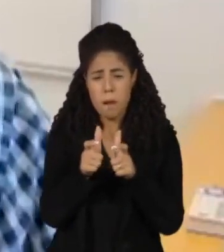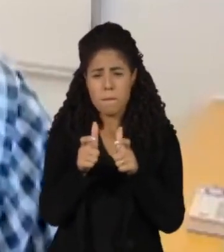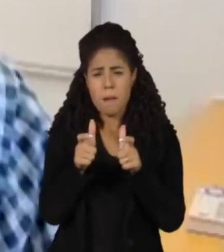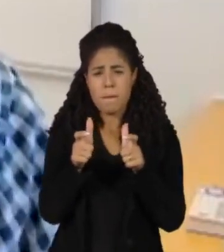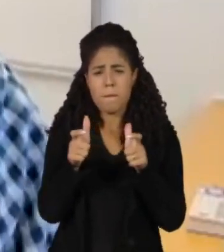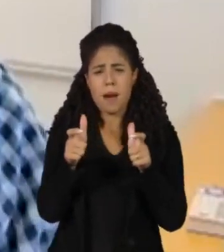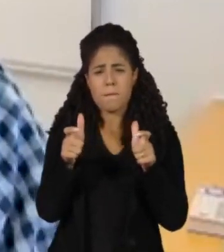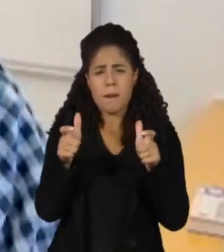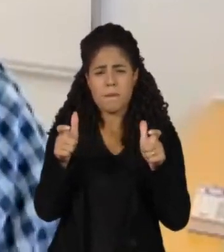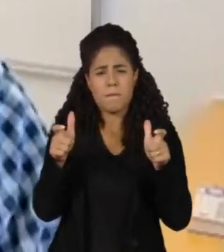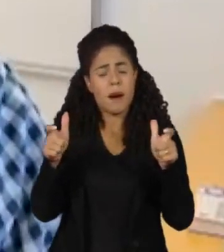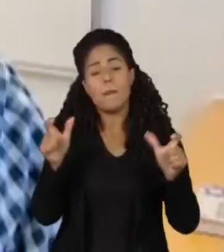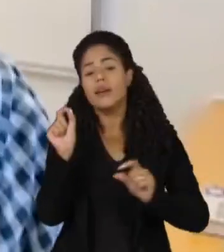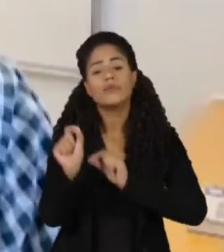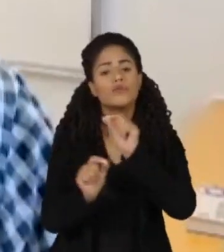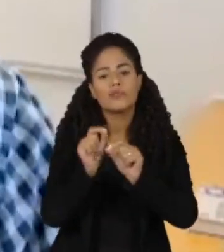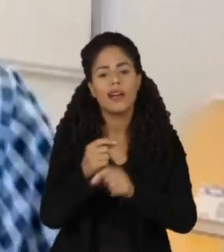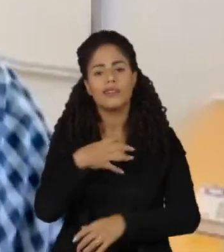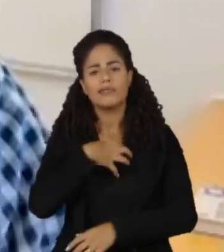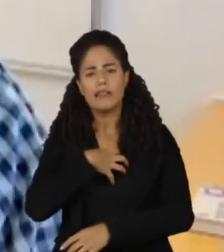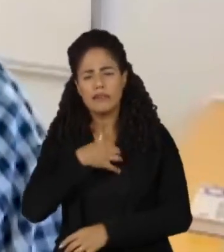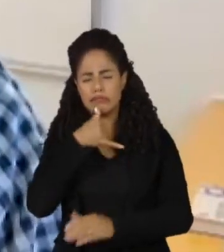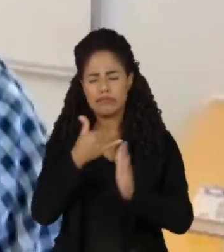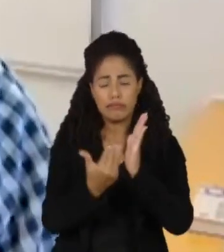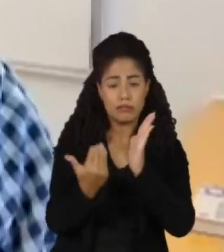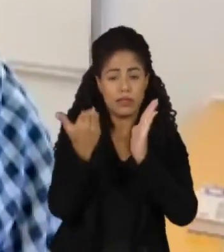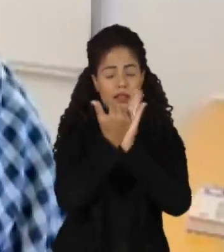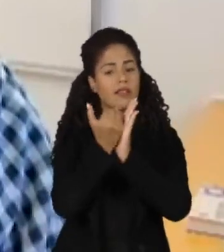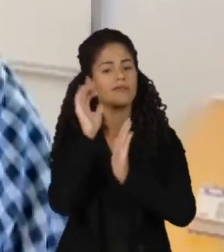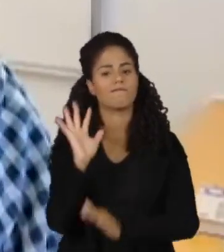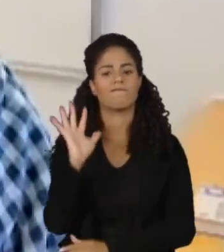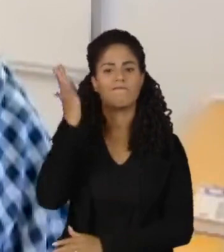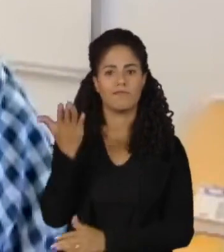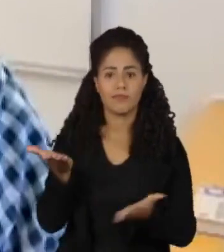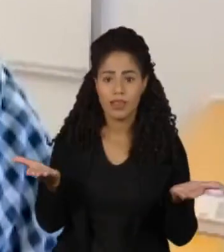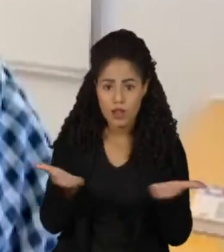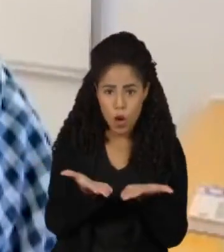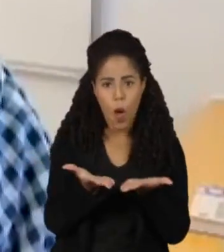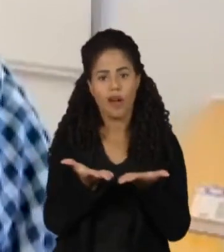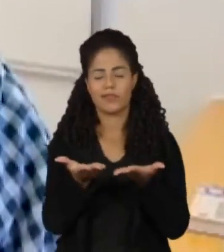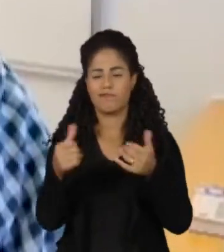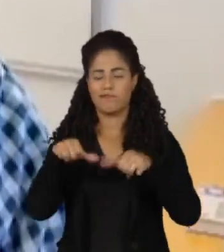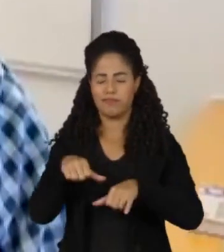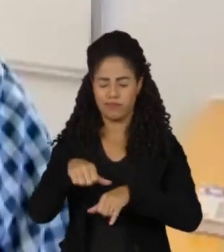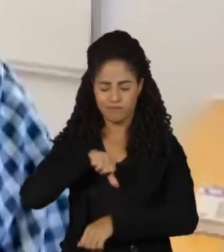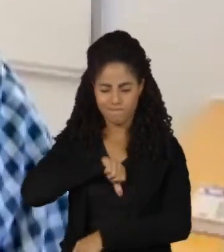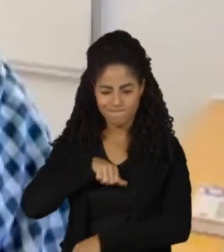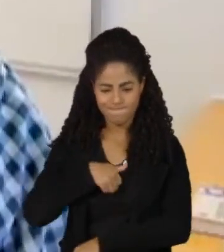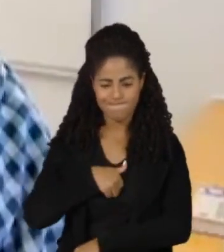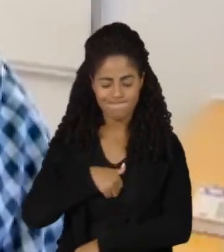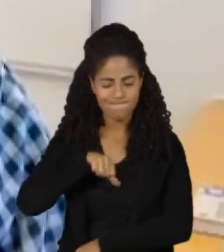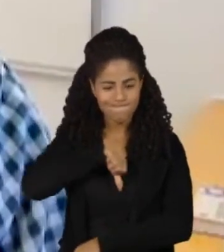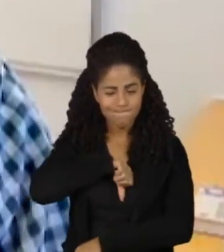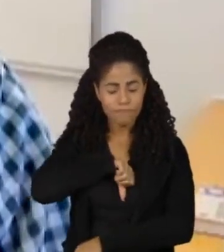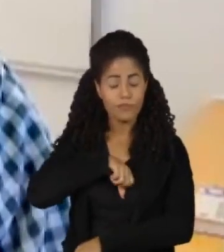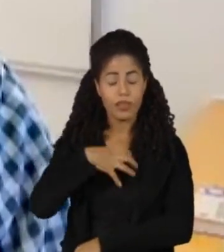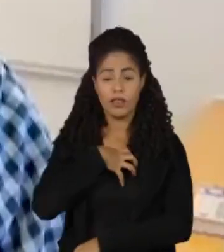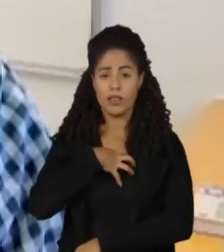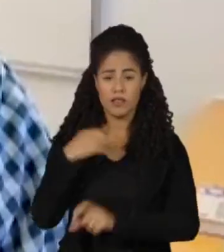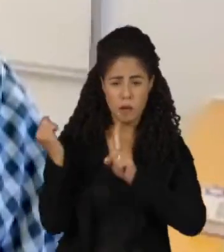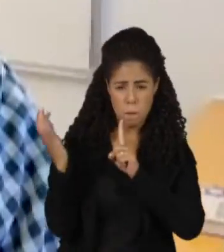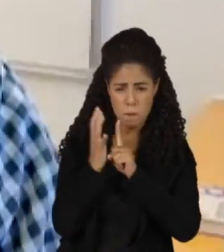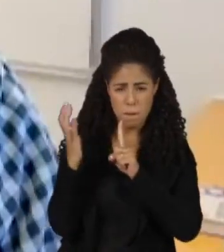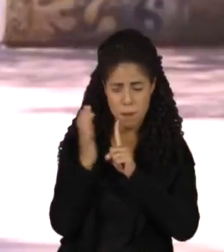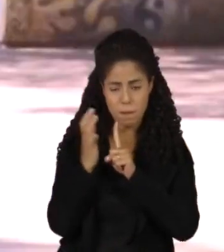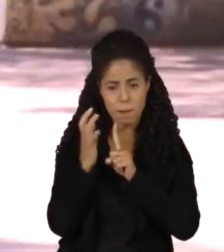ou muito baixo ou mesmo recessão, ou seja, crescimento negativo. E isso afeta diretamente a